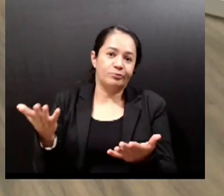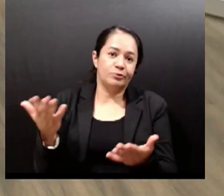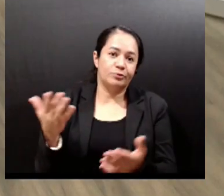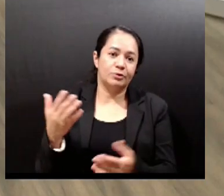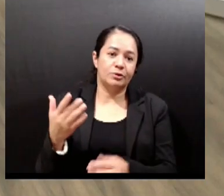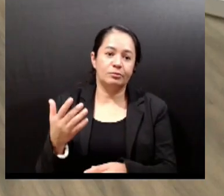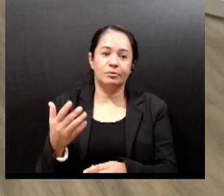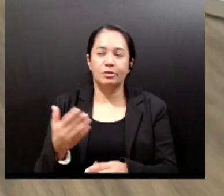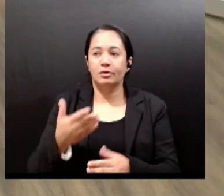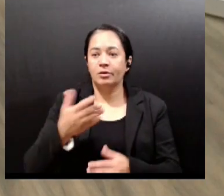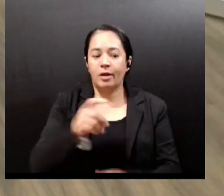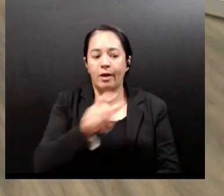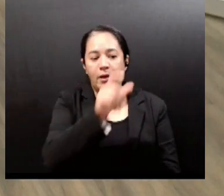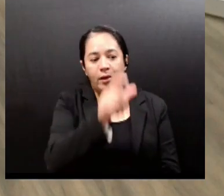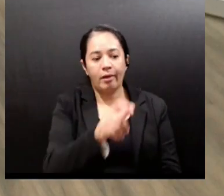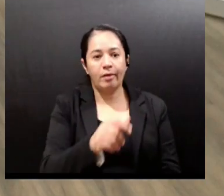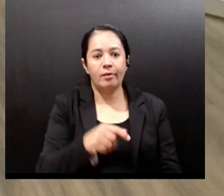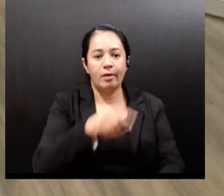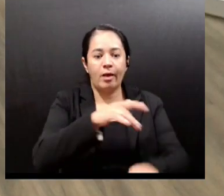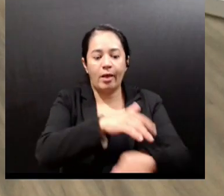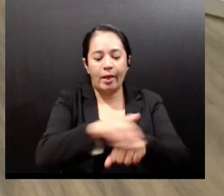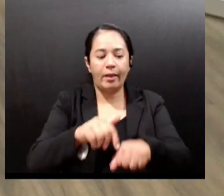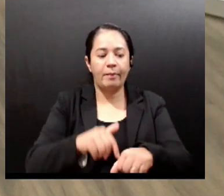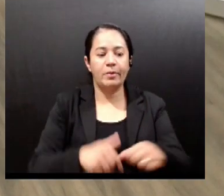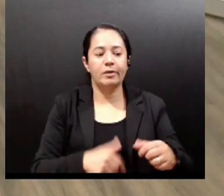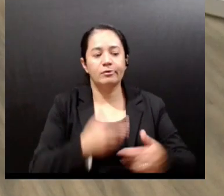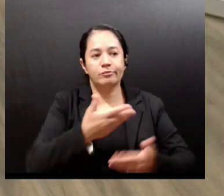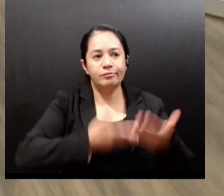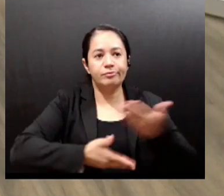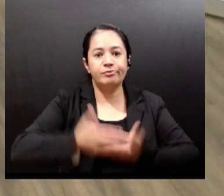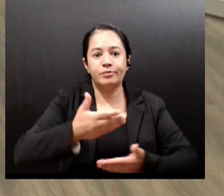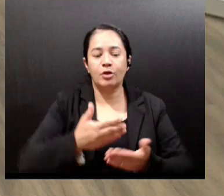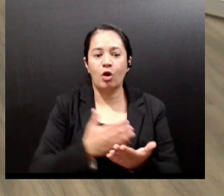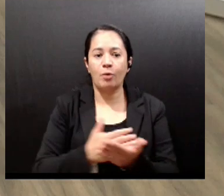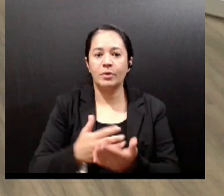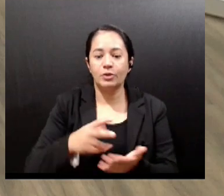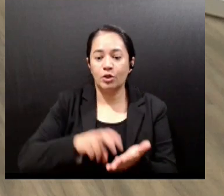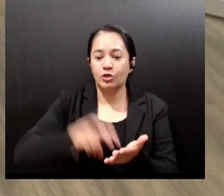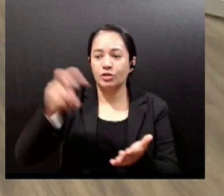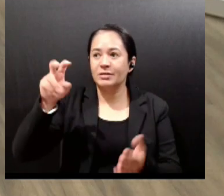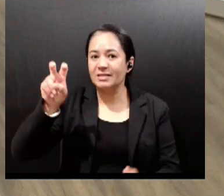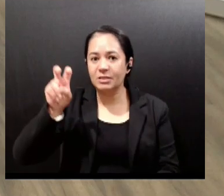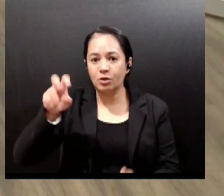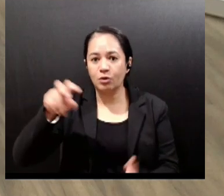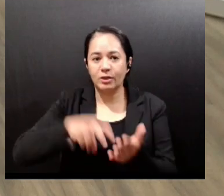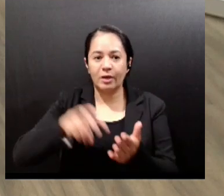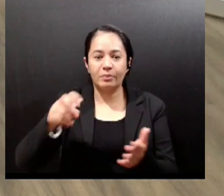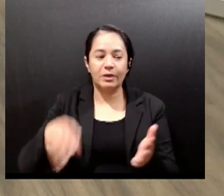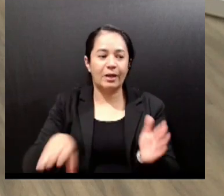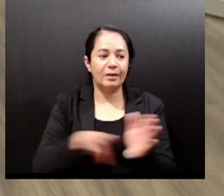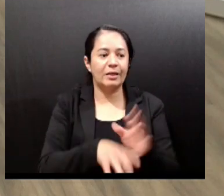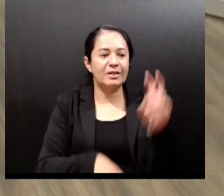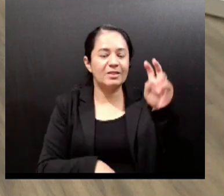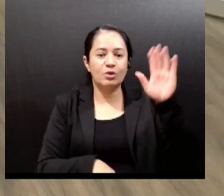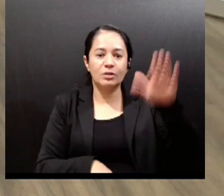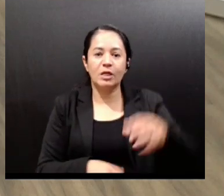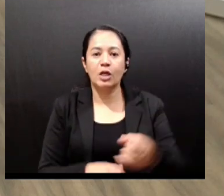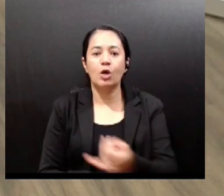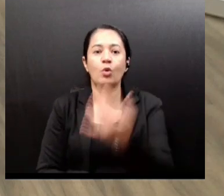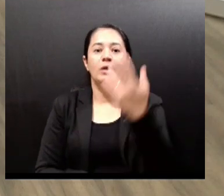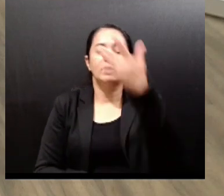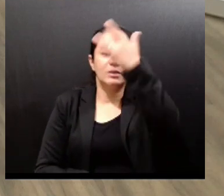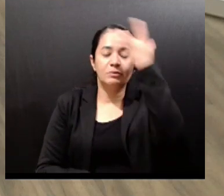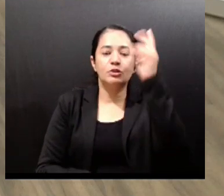para cabeça. Imagina, ele começou a rodar de manhã, às 5 da manhã, às 5 da tarde, quantas pessoas já usaram o capacete,